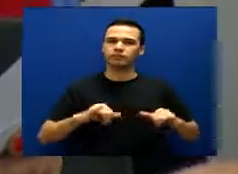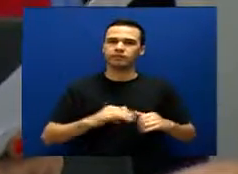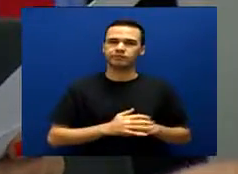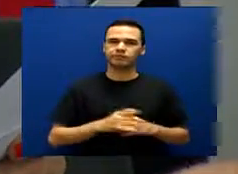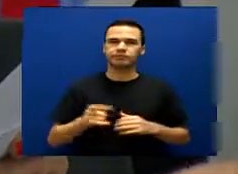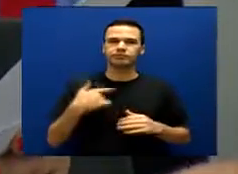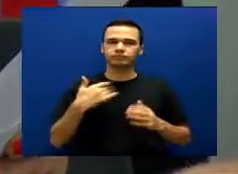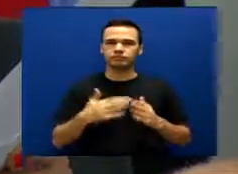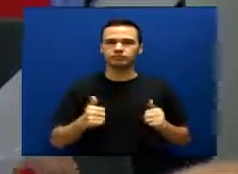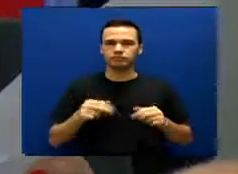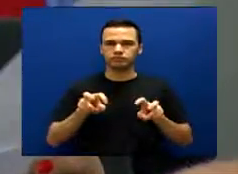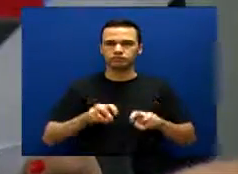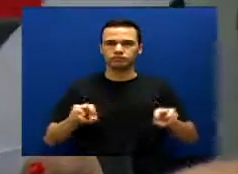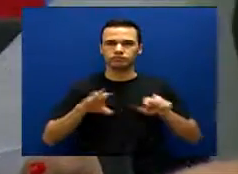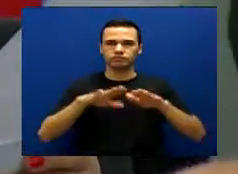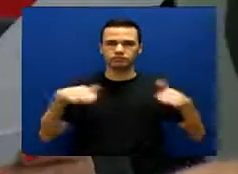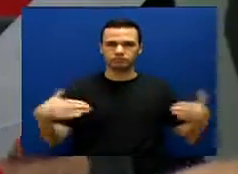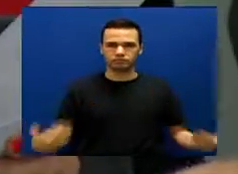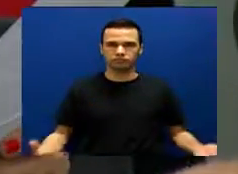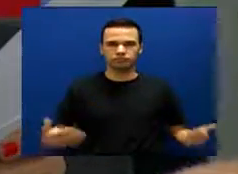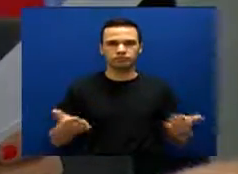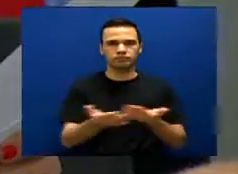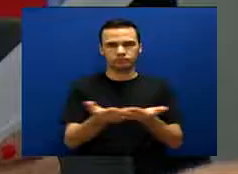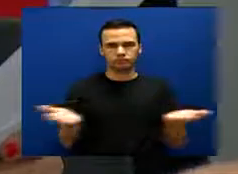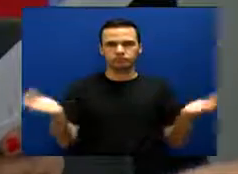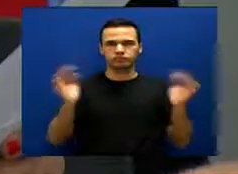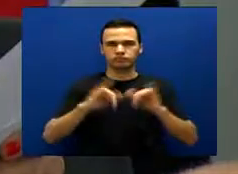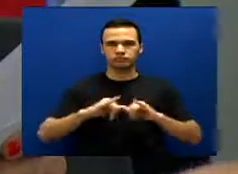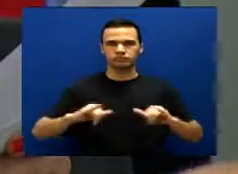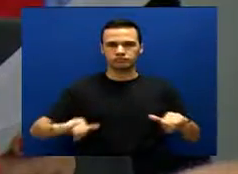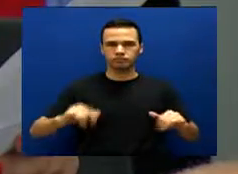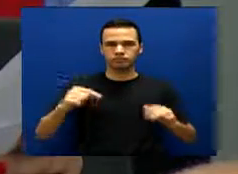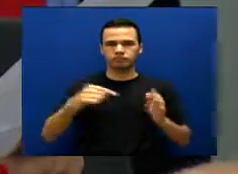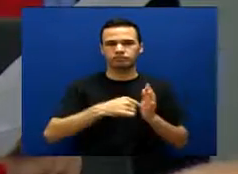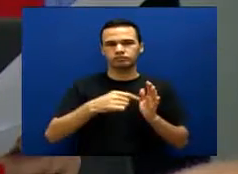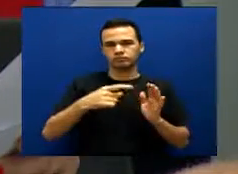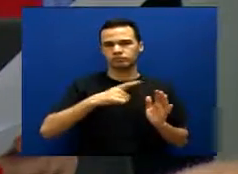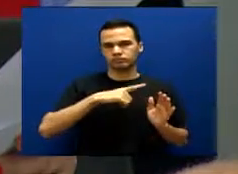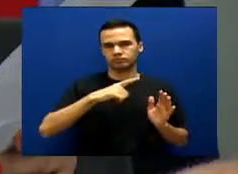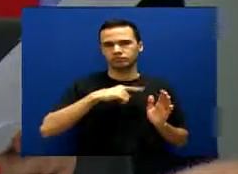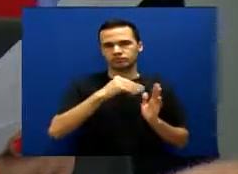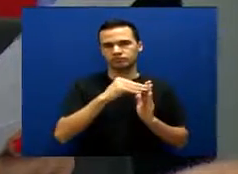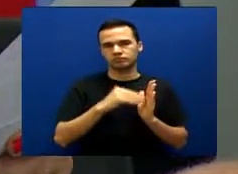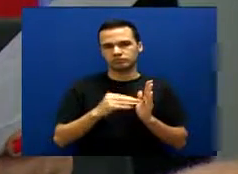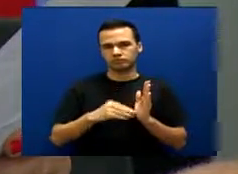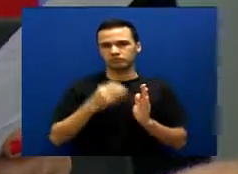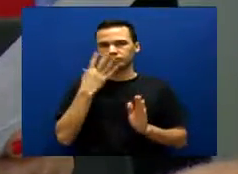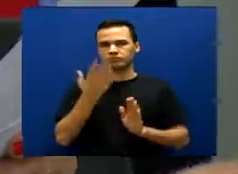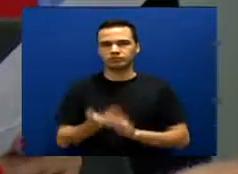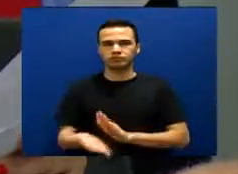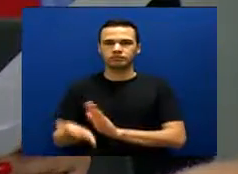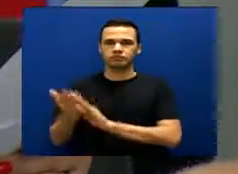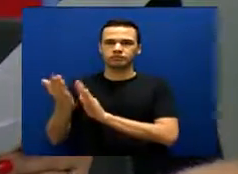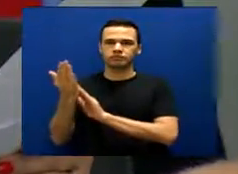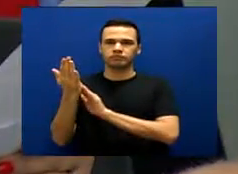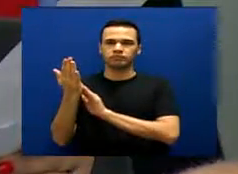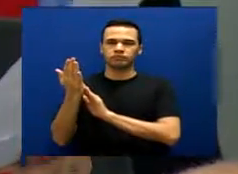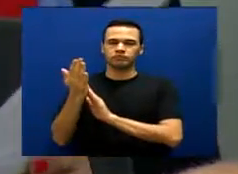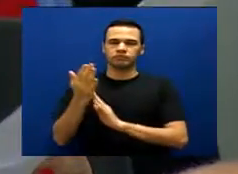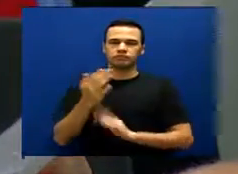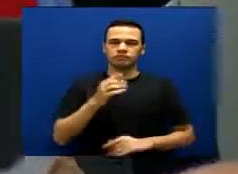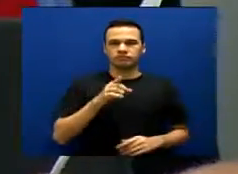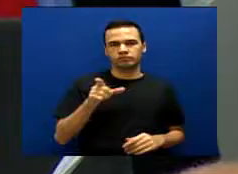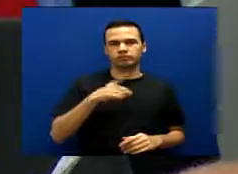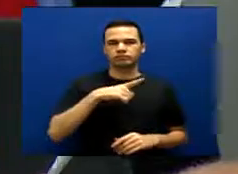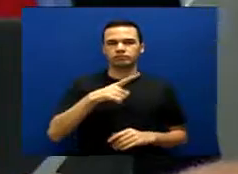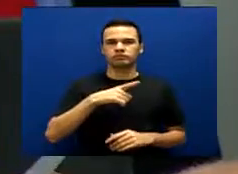Requeiro à mesa, ouvido o plenário, sejam consignados nas atas de trabalho da presente sessão esses votos, e que